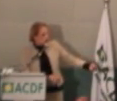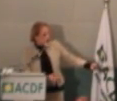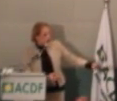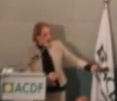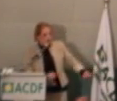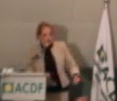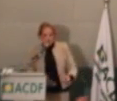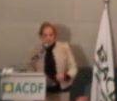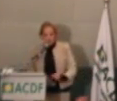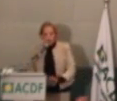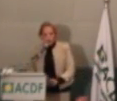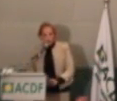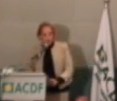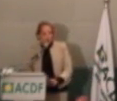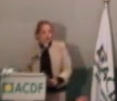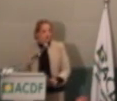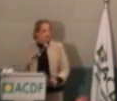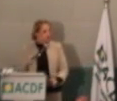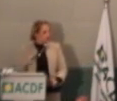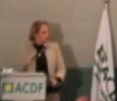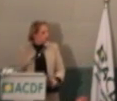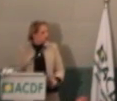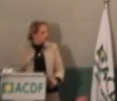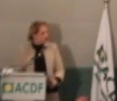para que não haja polarização. Por favor.